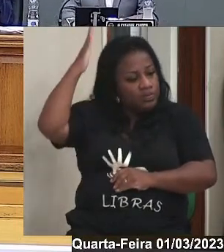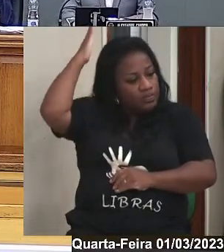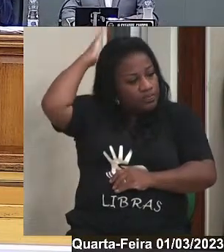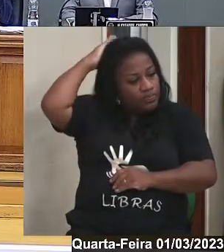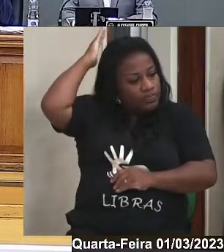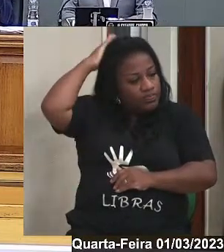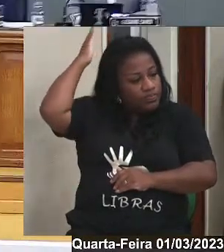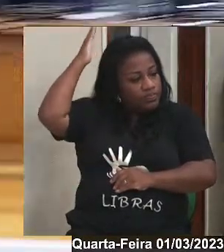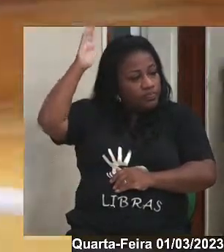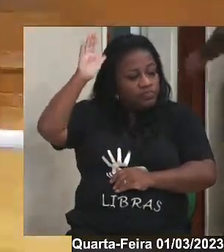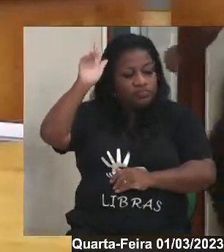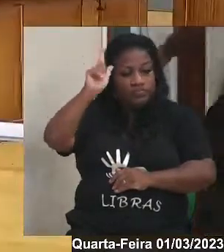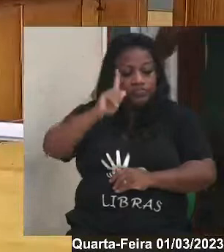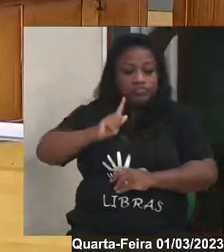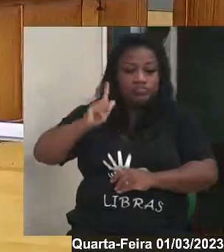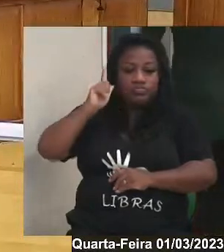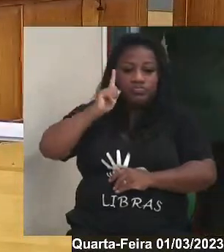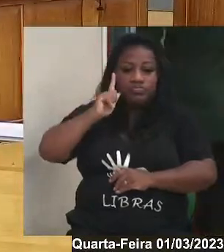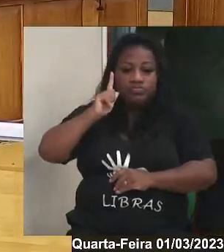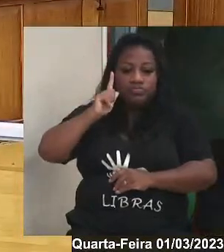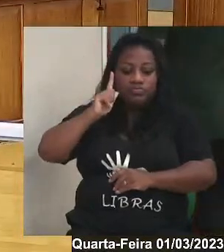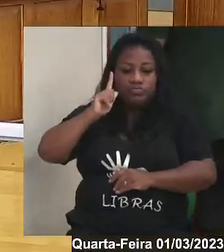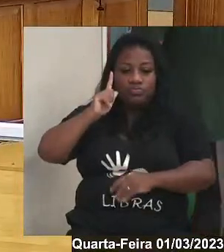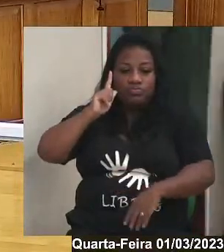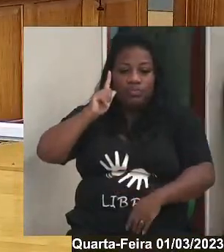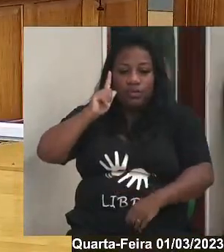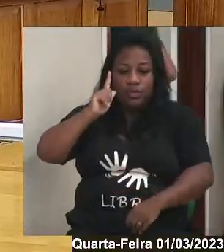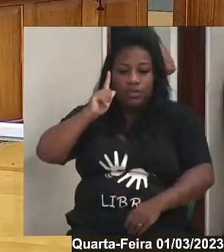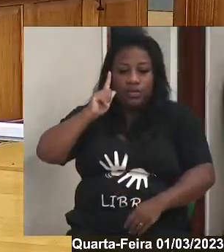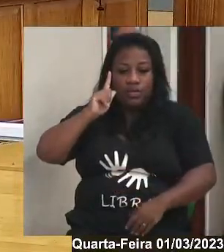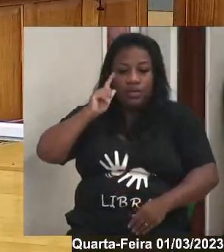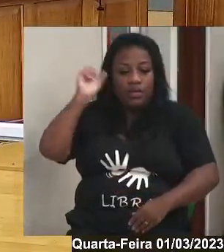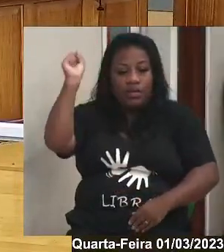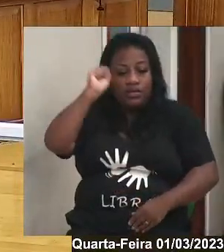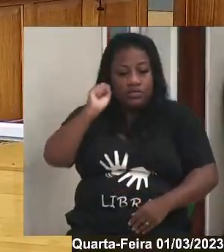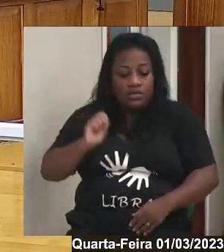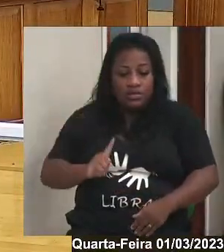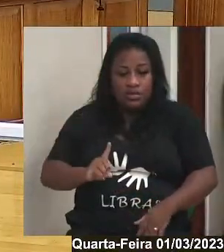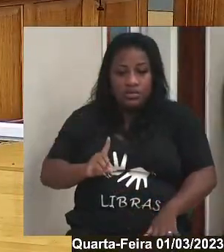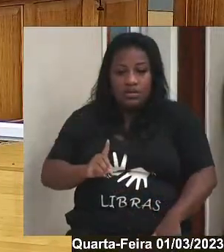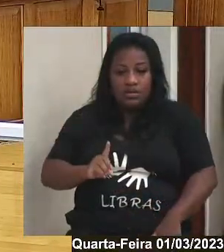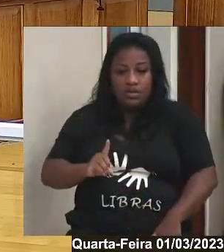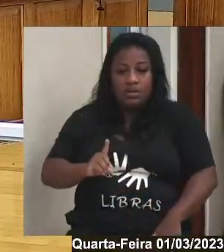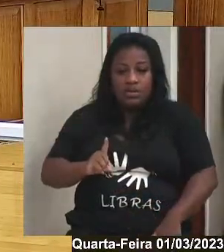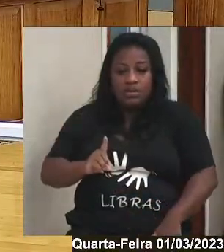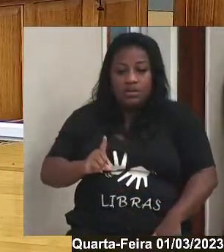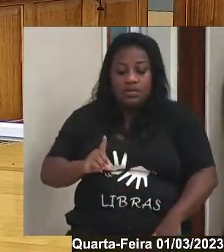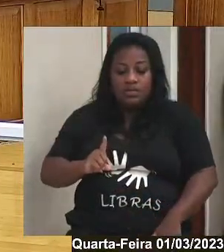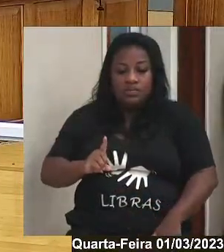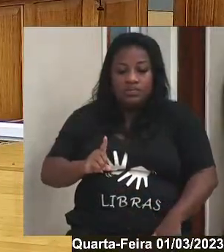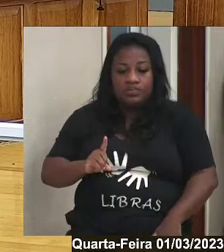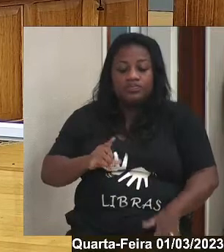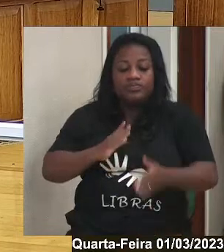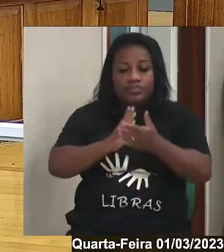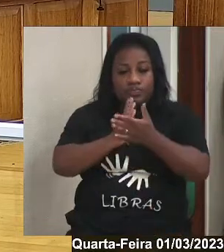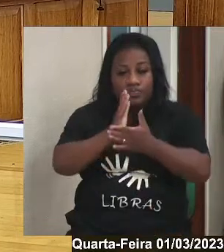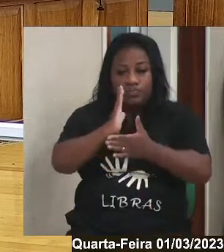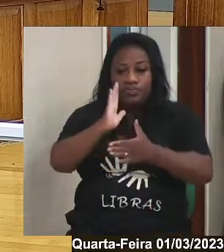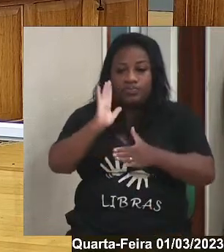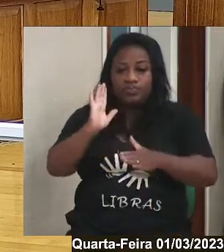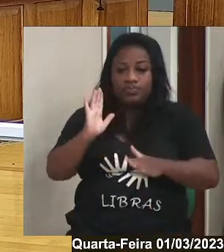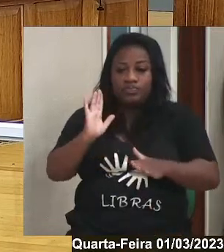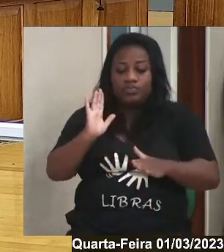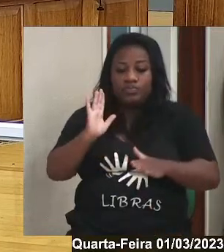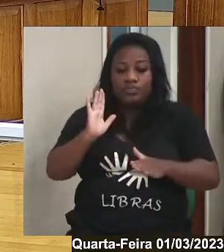A favor. Como vota o vereador Gerson? A favor, senhor presidente. Como vota o vereador Sander? Favorável. Como vota o vereador Bobilhau Castilho?